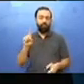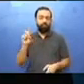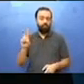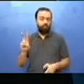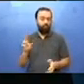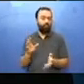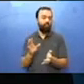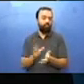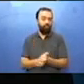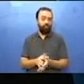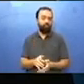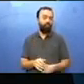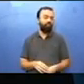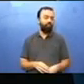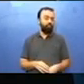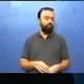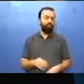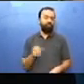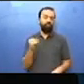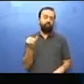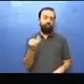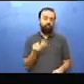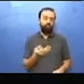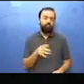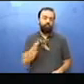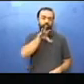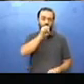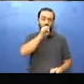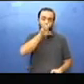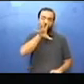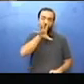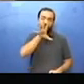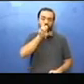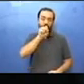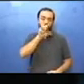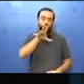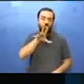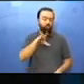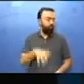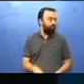Tartaruga. Quantas vezes nós abrimos a boca? Vamos contar?